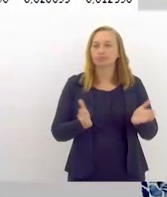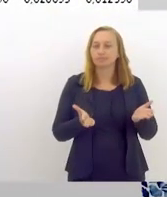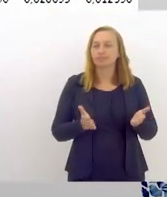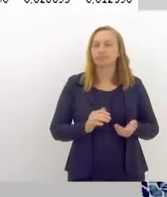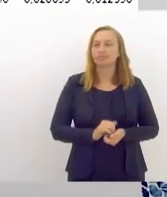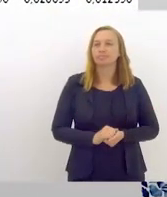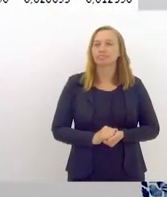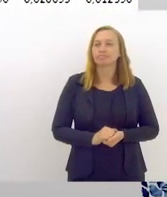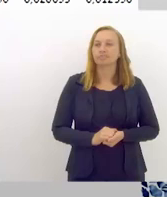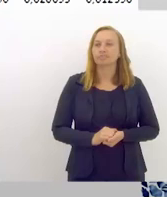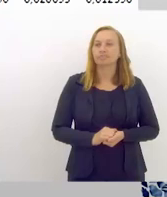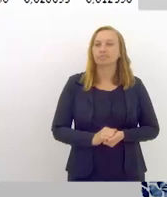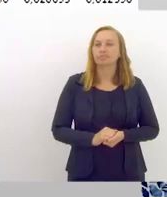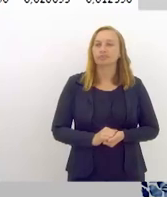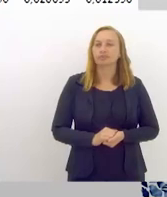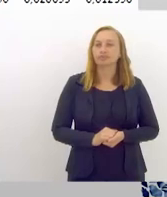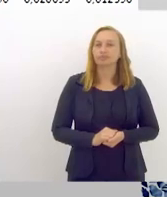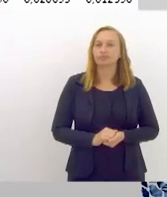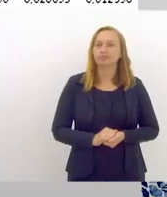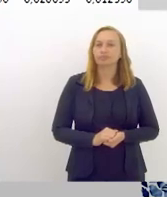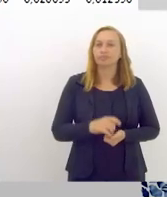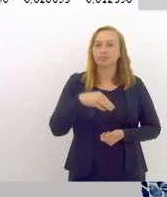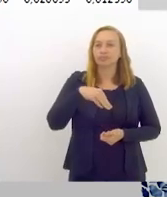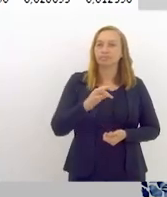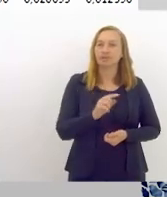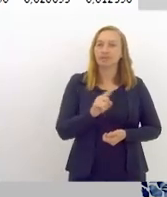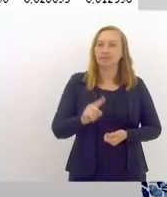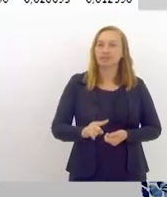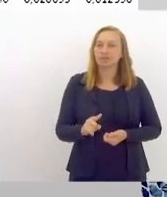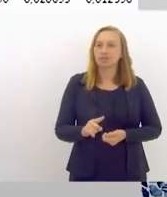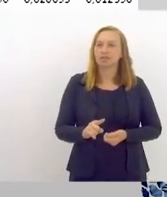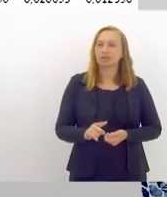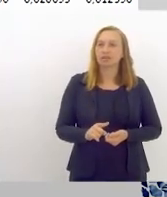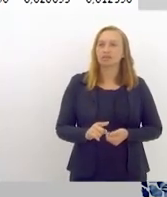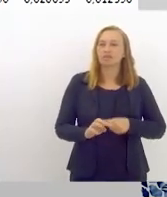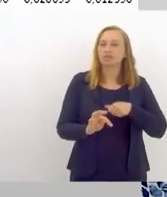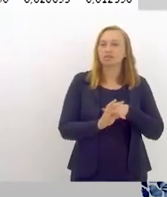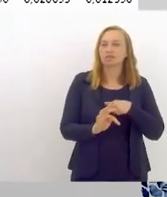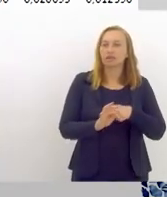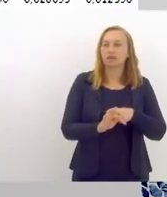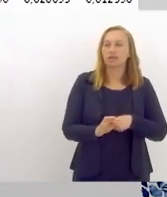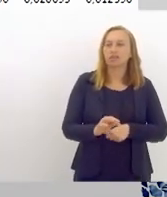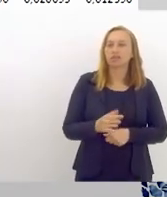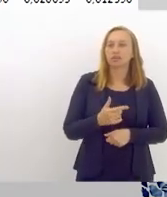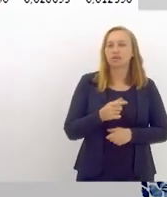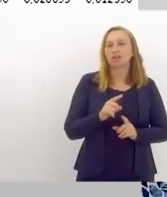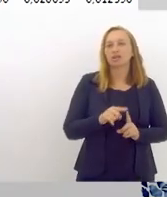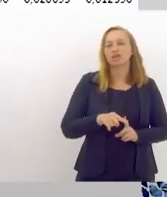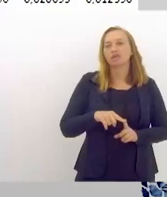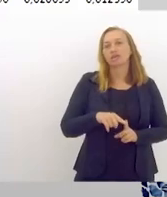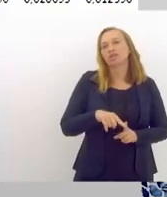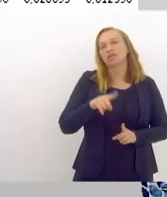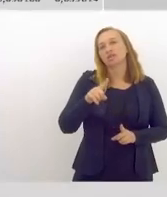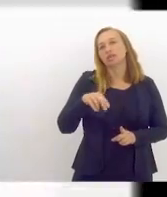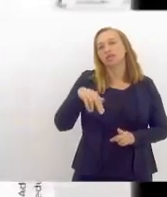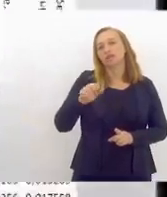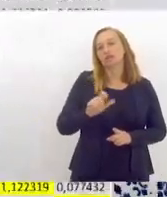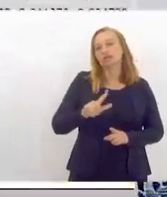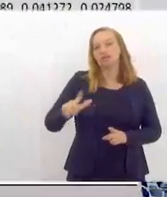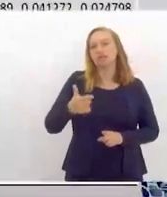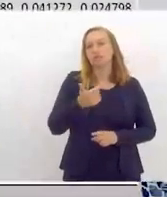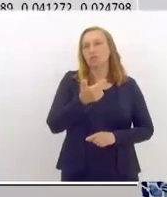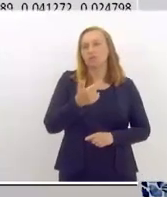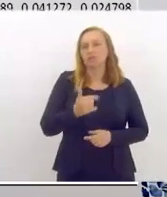finalmente Essa é a matriz de coeficiente técnicos no nível 12 por 12 e seguindo